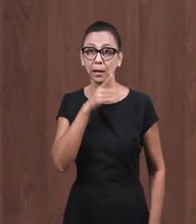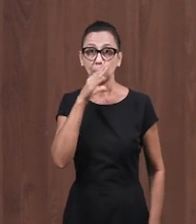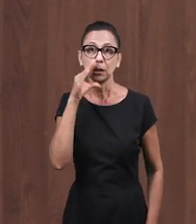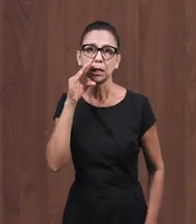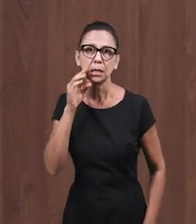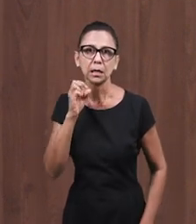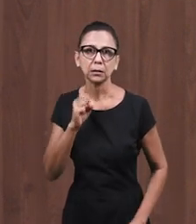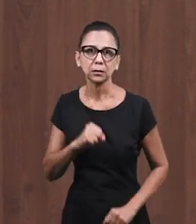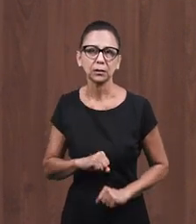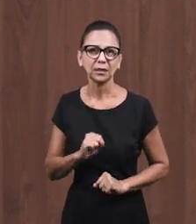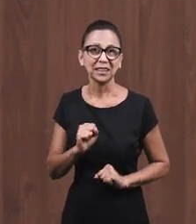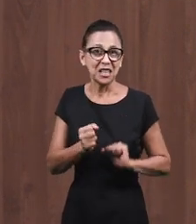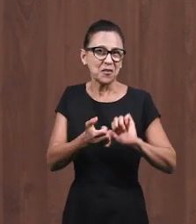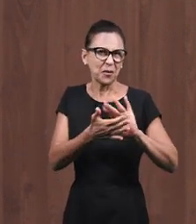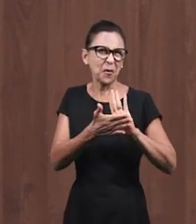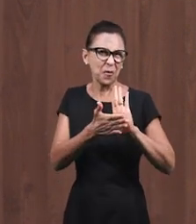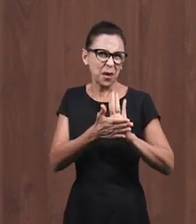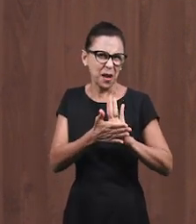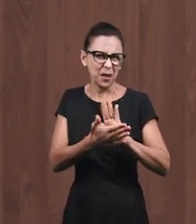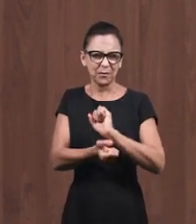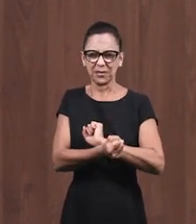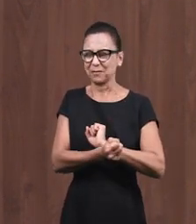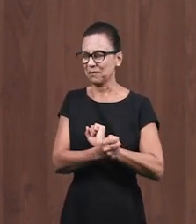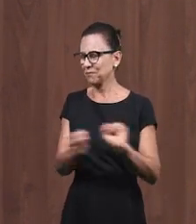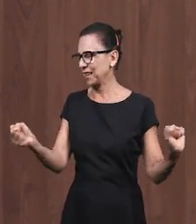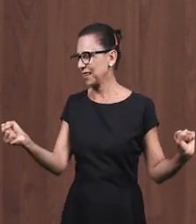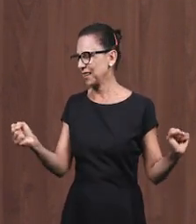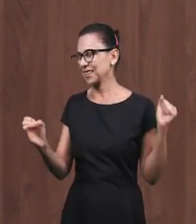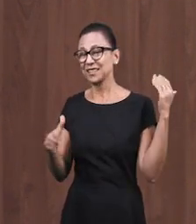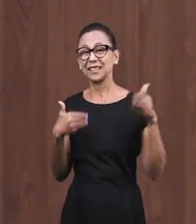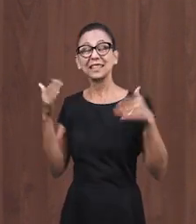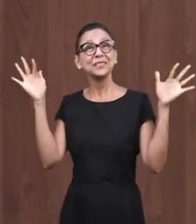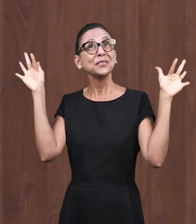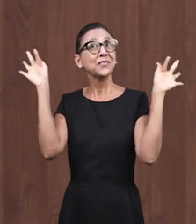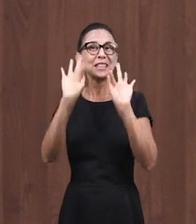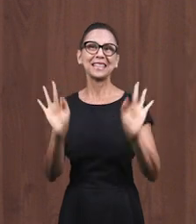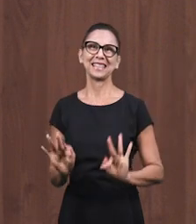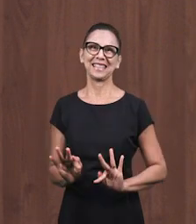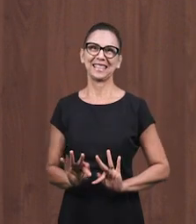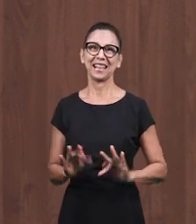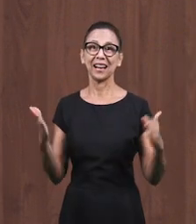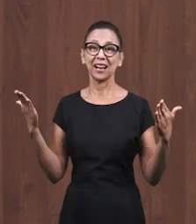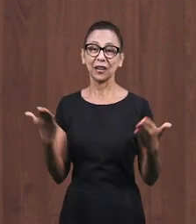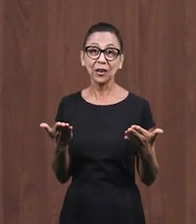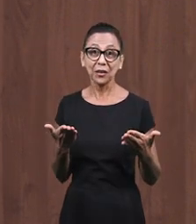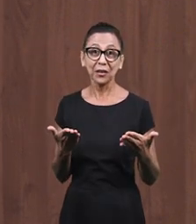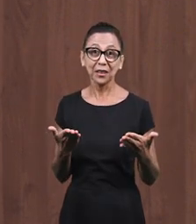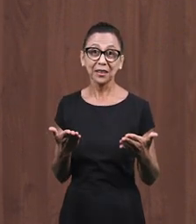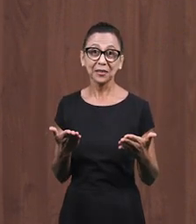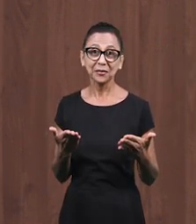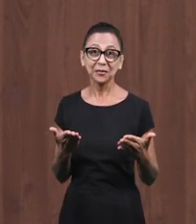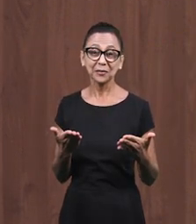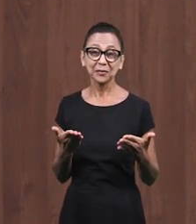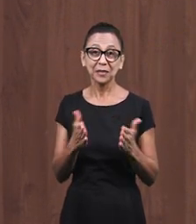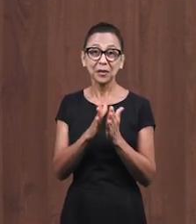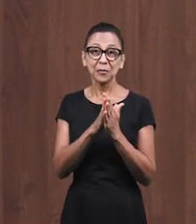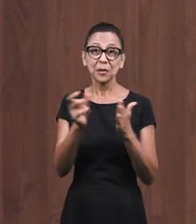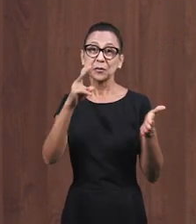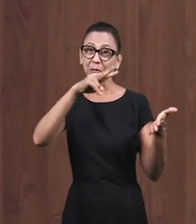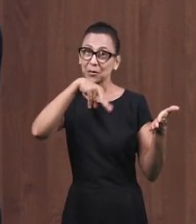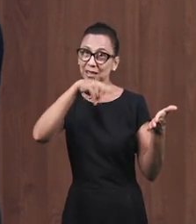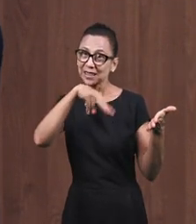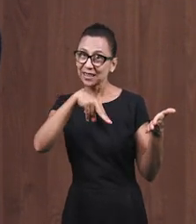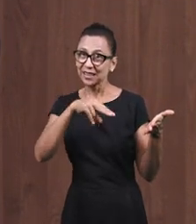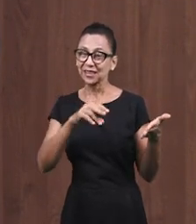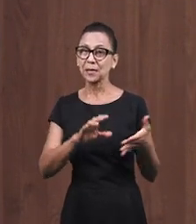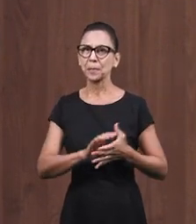Adolescentes, já louvamos, estamos libertos, alegres, felizes, e agora nós vamos cantar, vamos agora lermos a palavra do